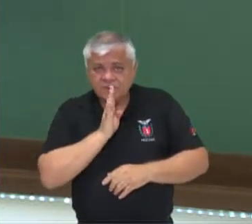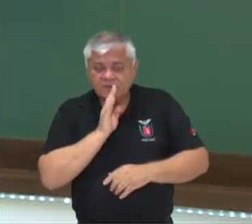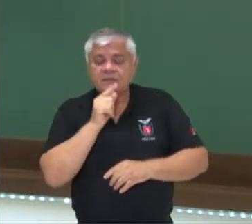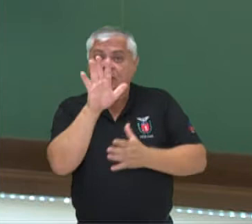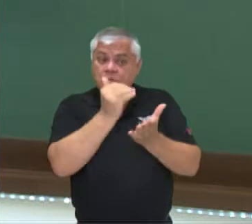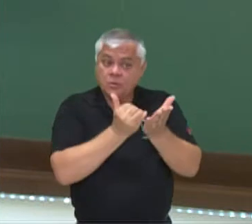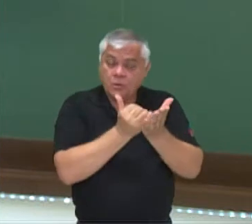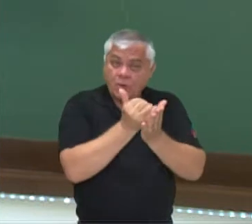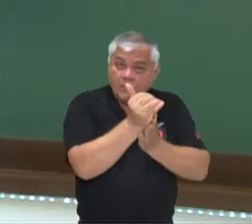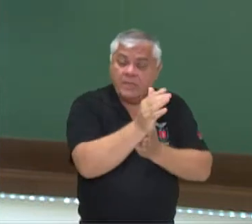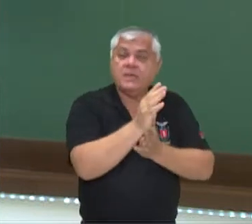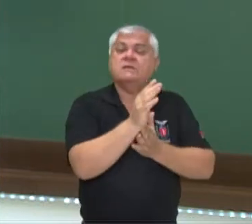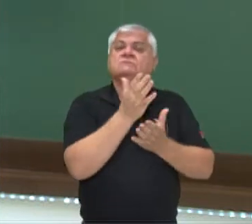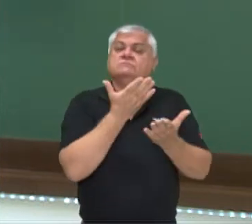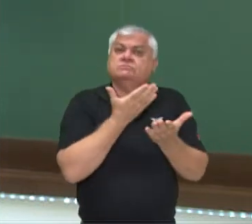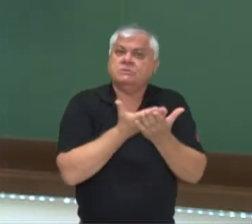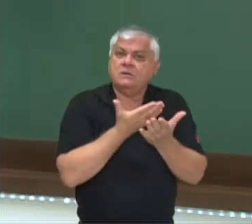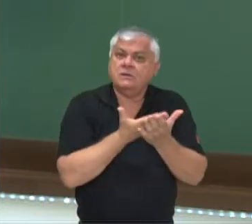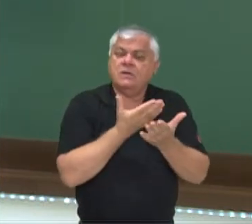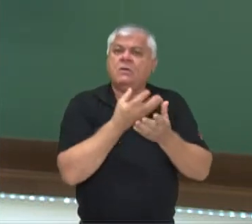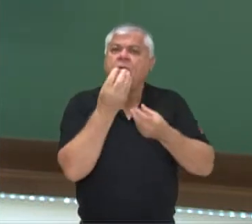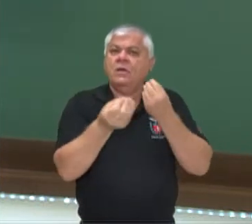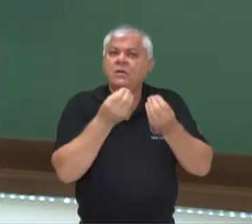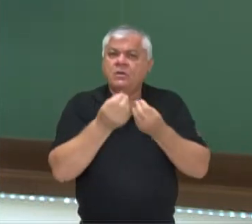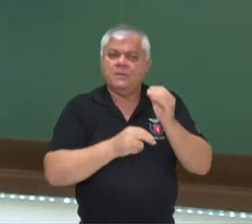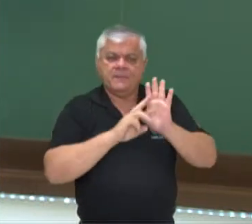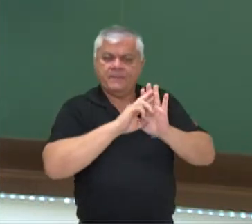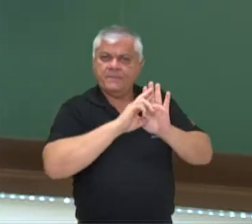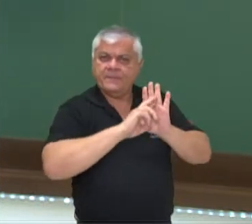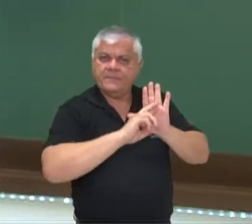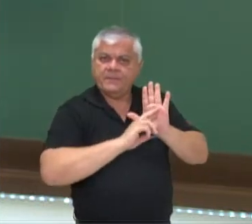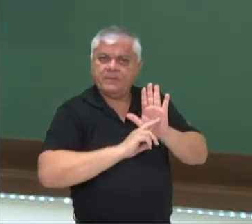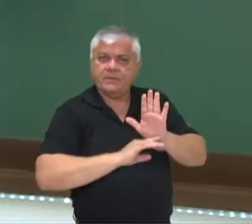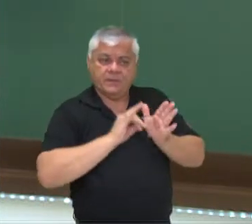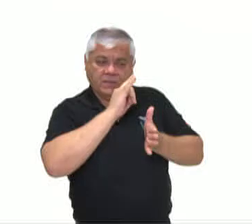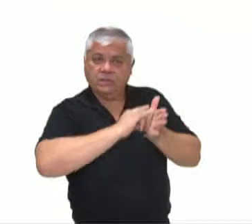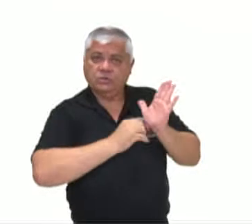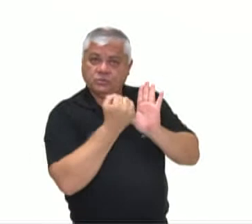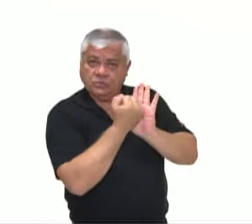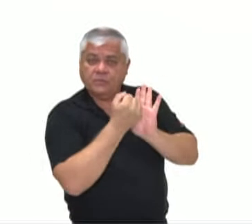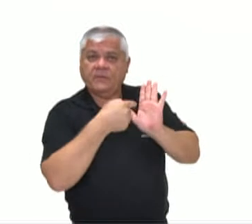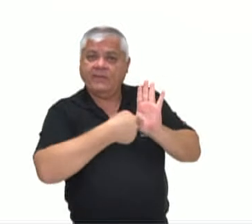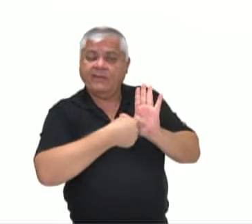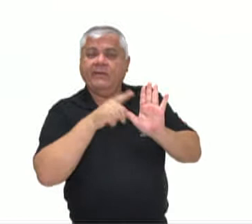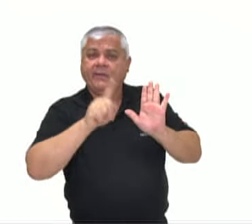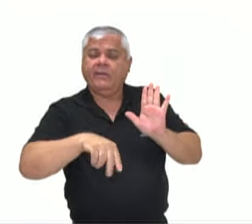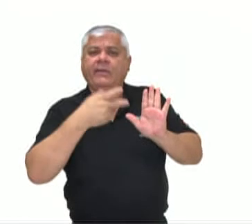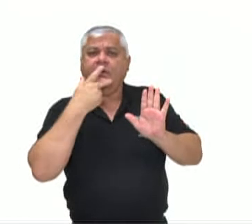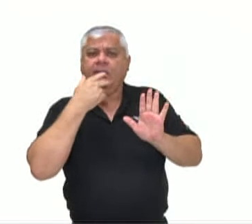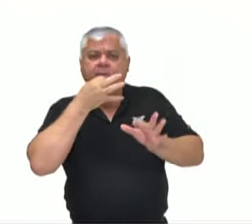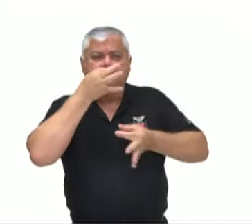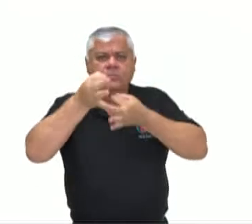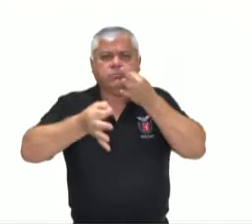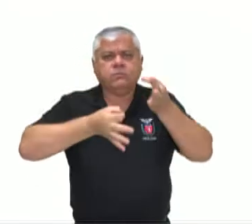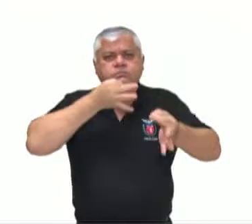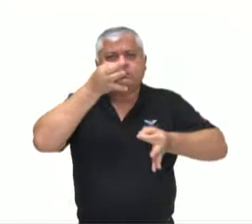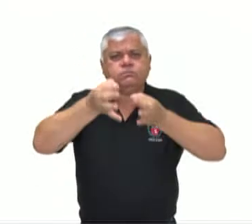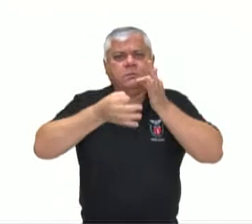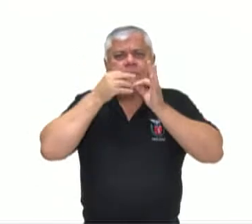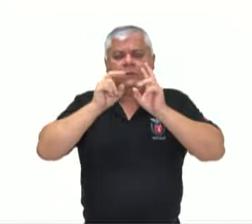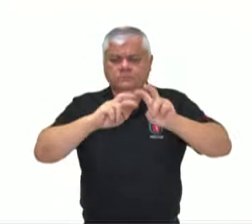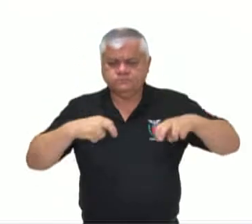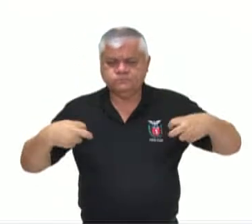letivo, foi falado desse regimento escolar. Neste documento, construído de forma democrática pelos setores